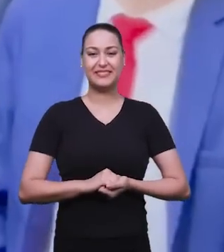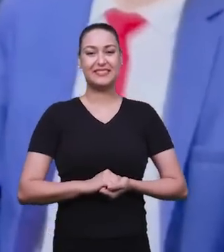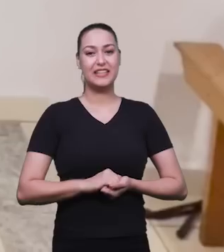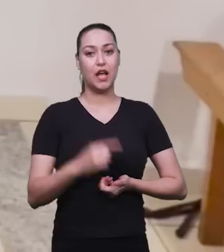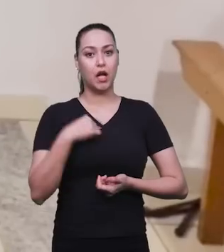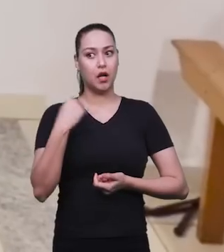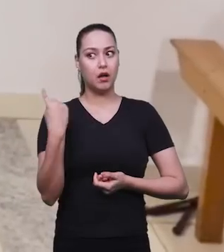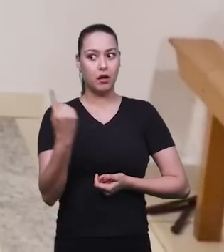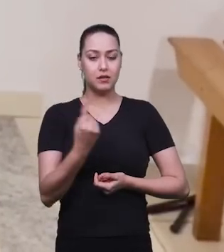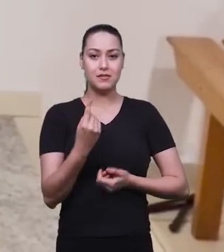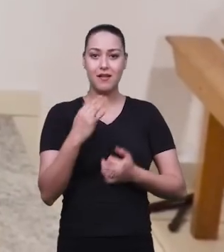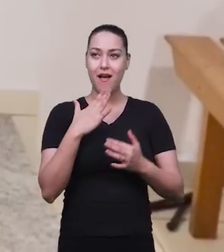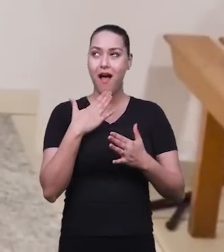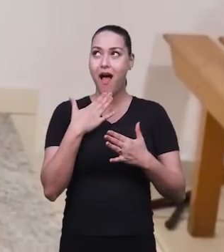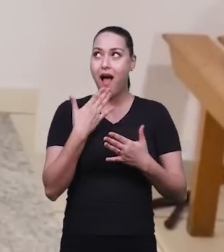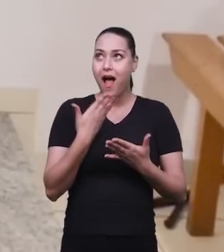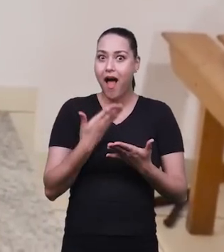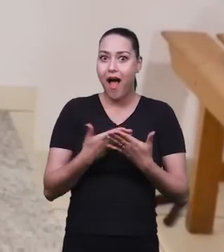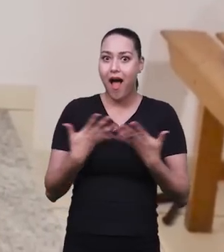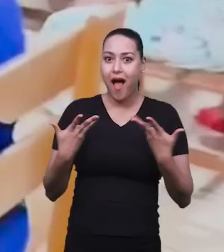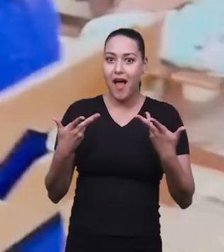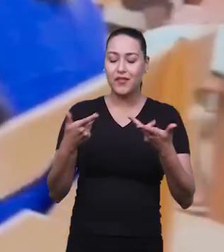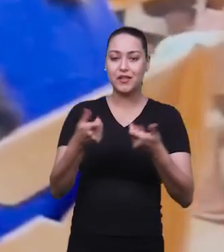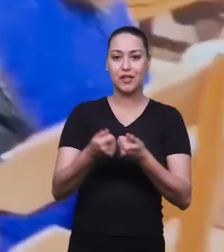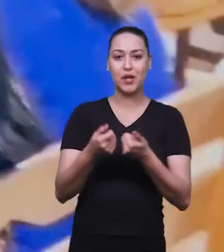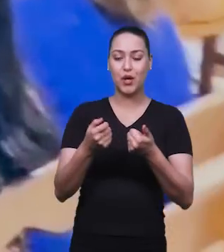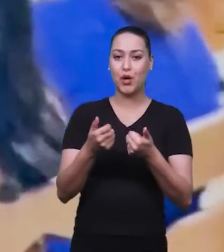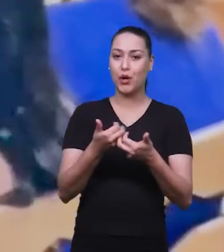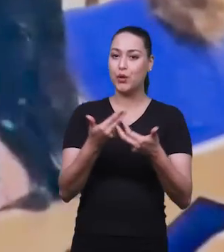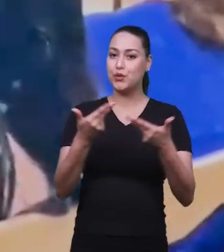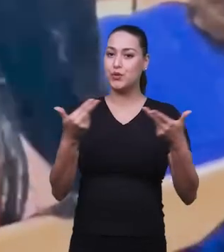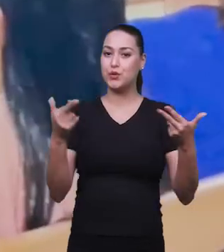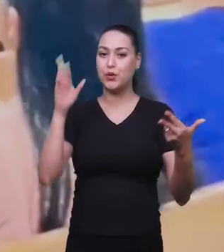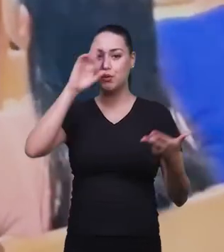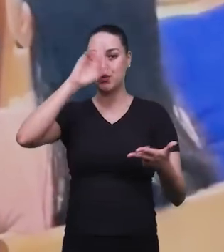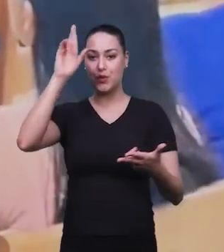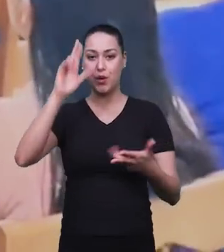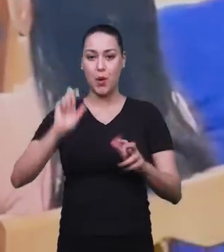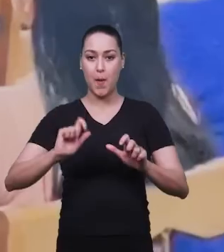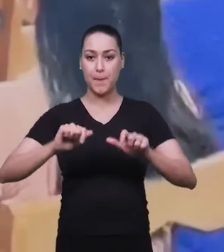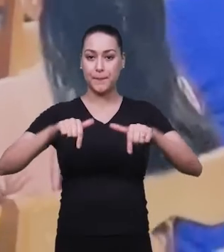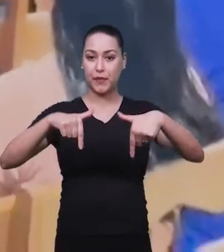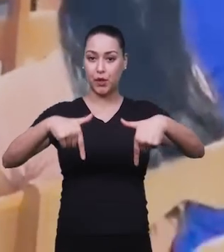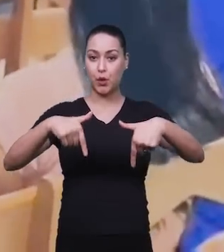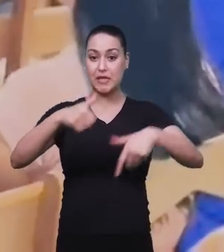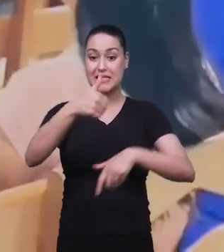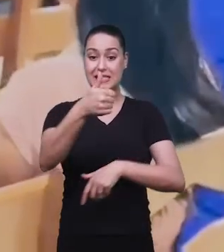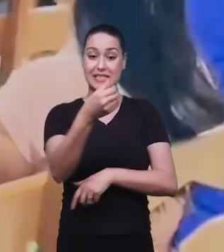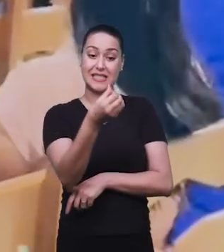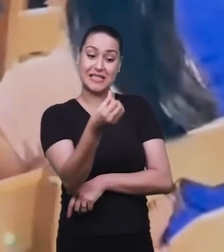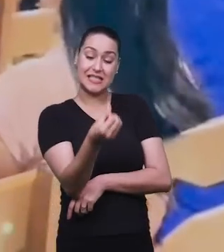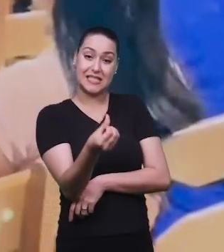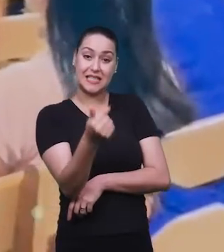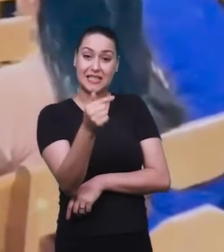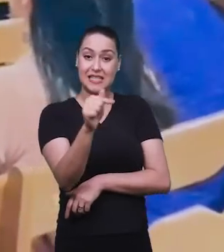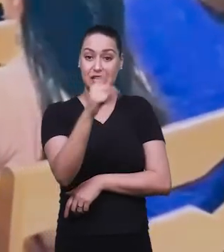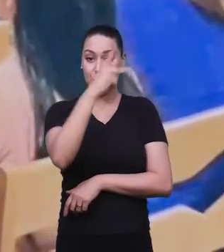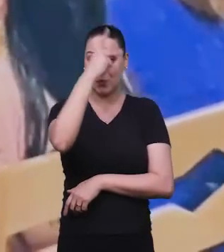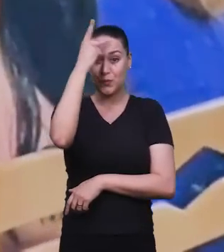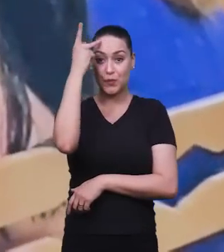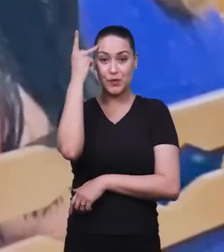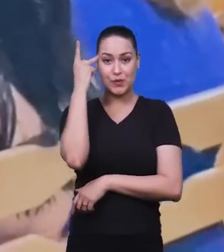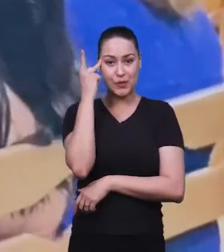assim maravilhados com aquilo que o senhor fez. Tivemos 167 membros, né,